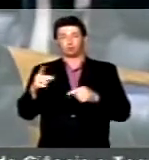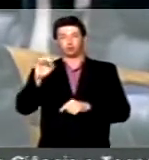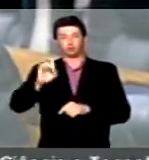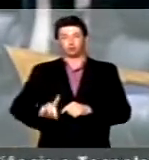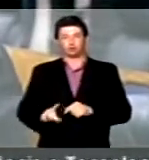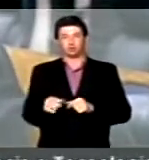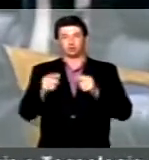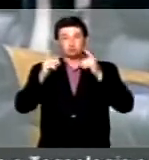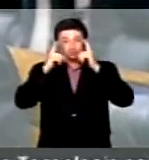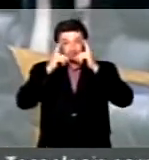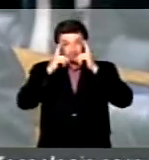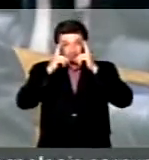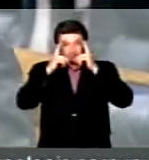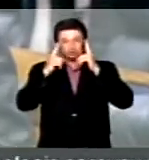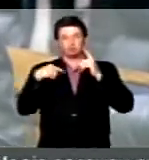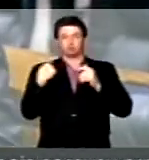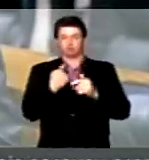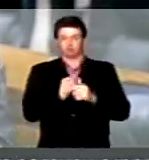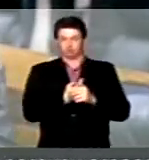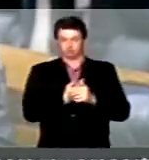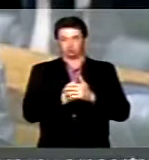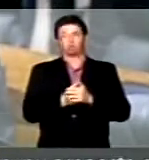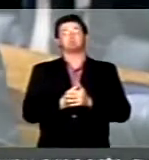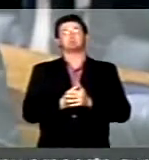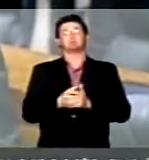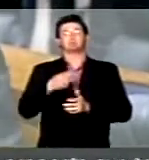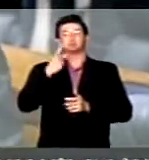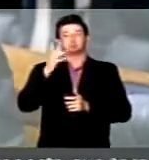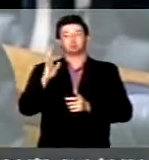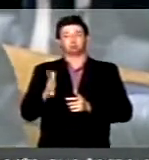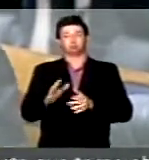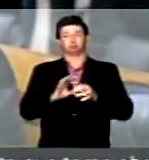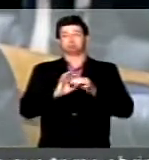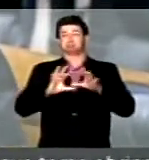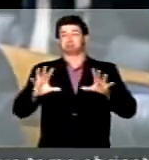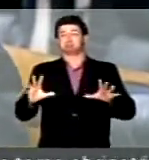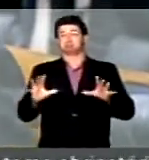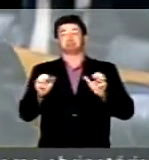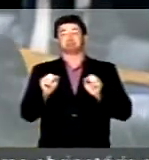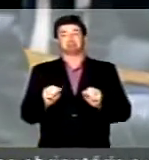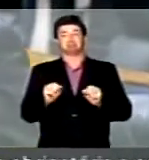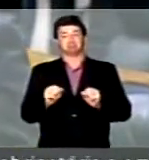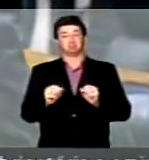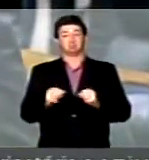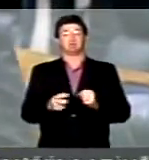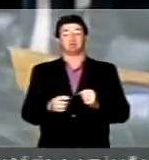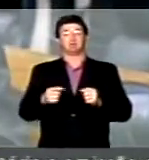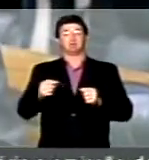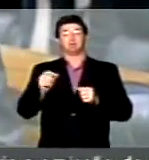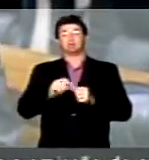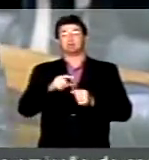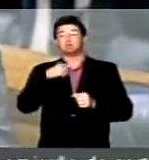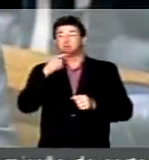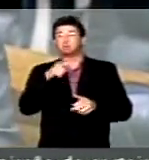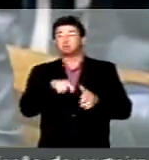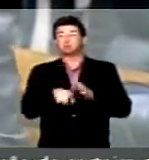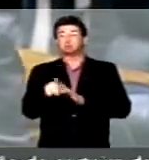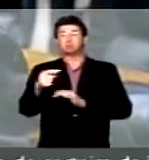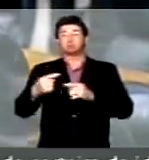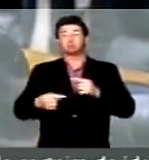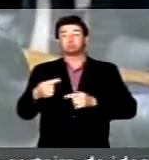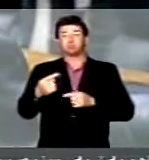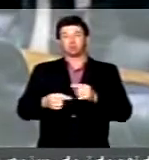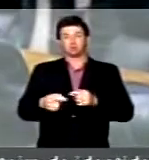direitos. Nós já nos colocamos à disposição para fazermos o questionamento